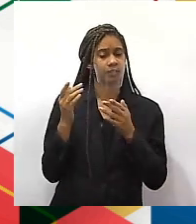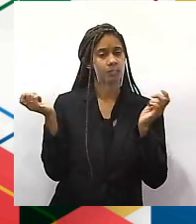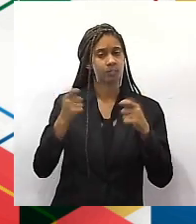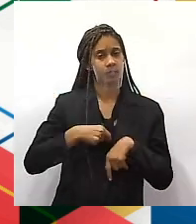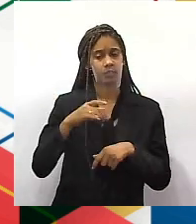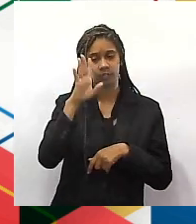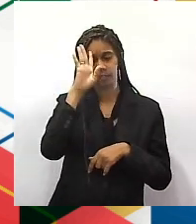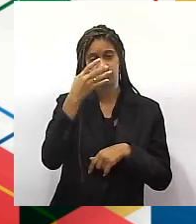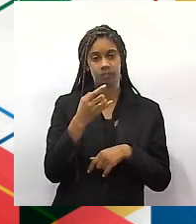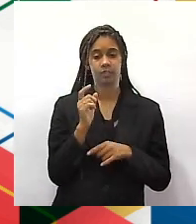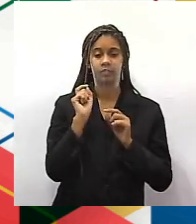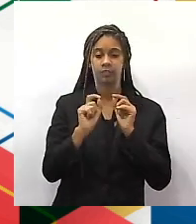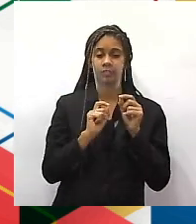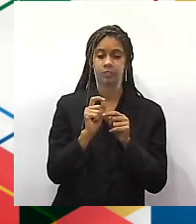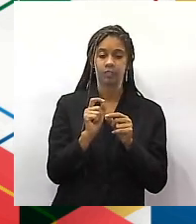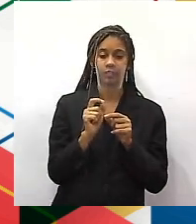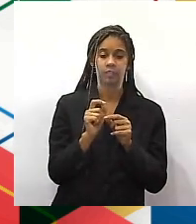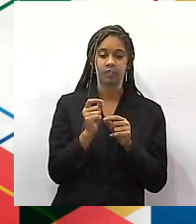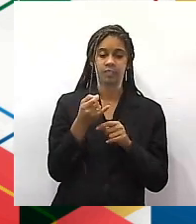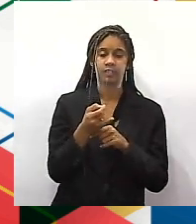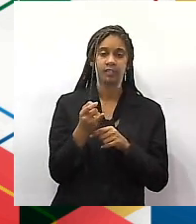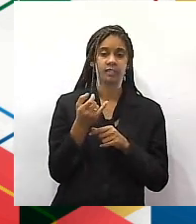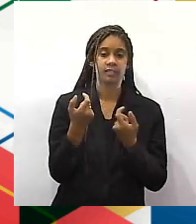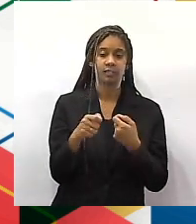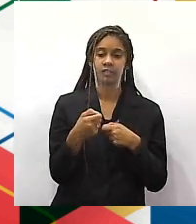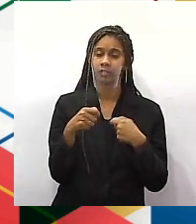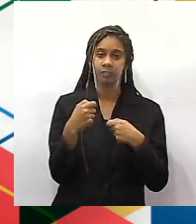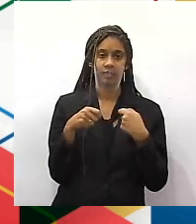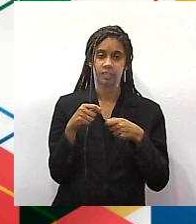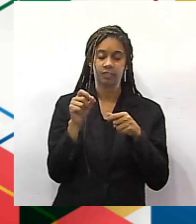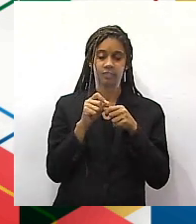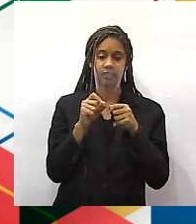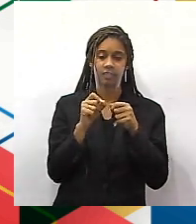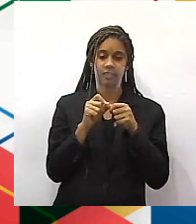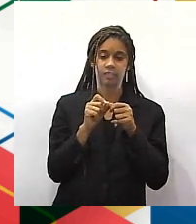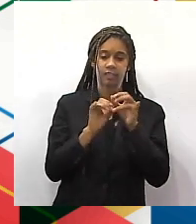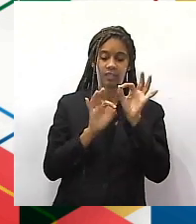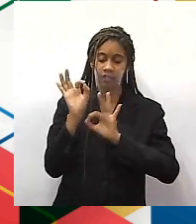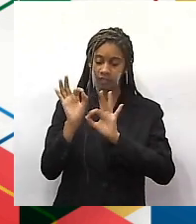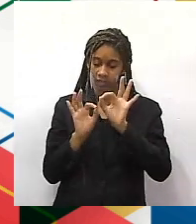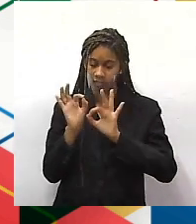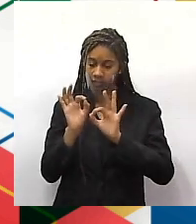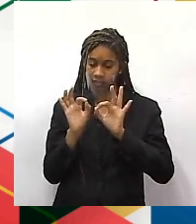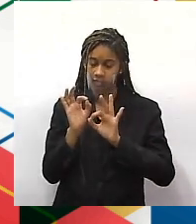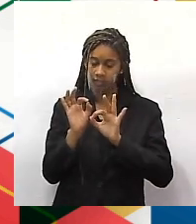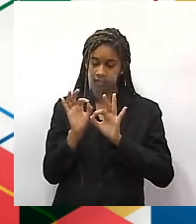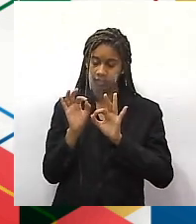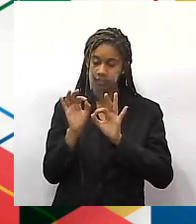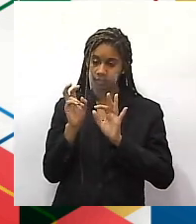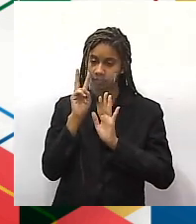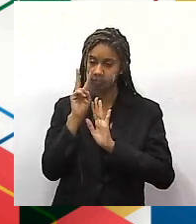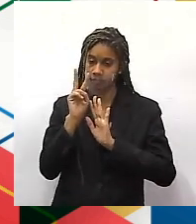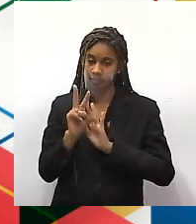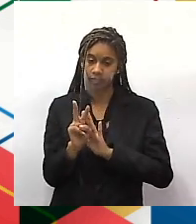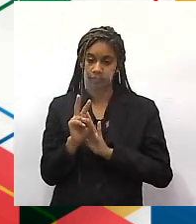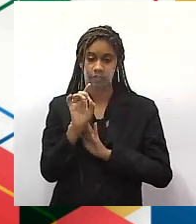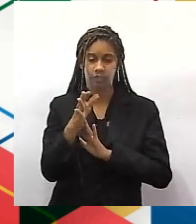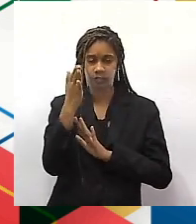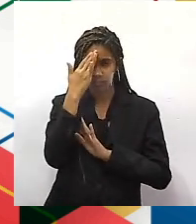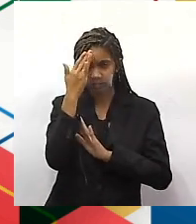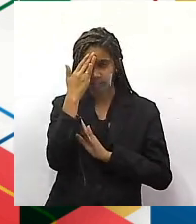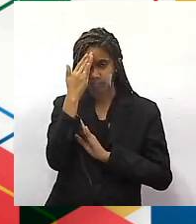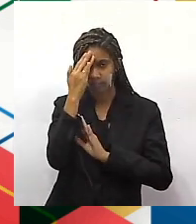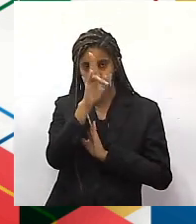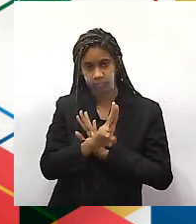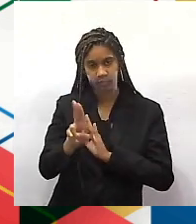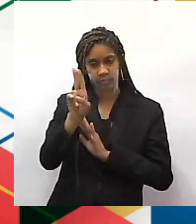pode resolver isso aqui sem precisar estar montando as proporcionalidades, desde que você enxergue o valor que está sendo